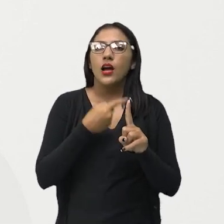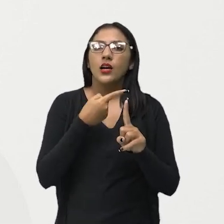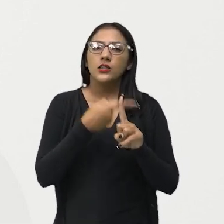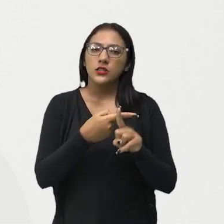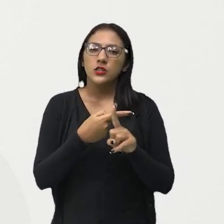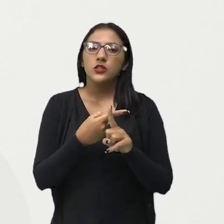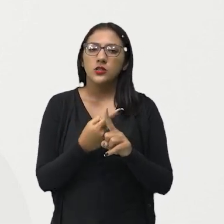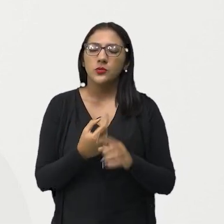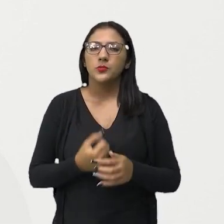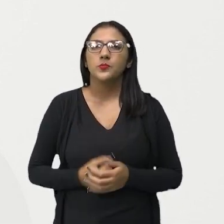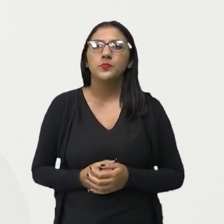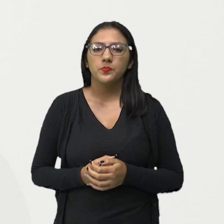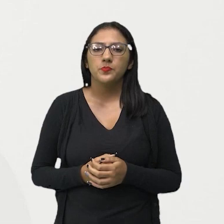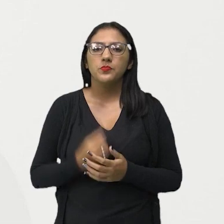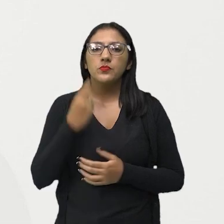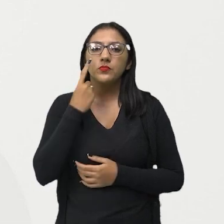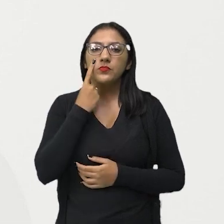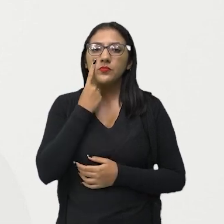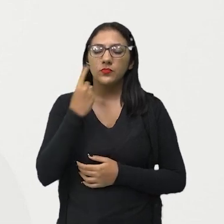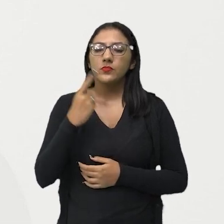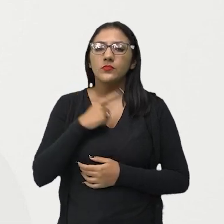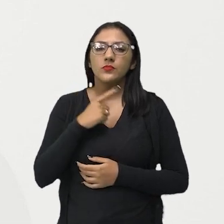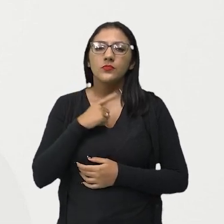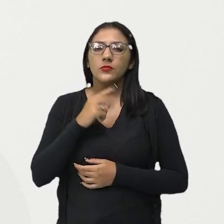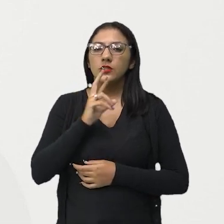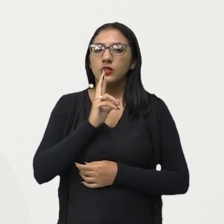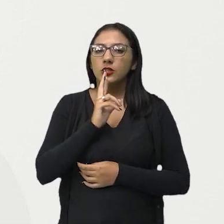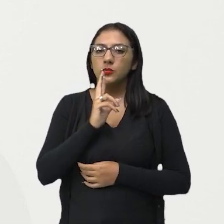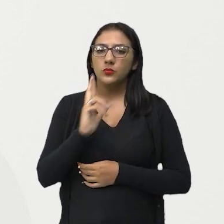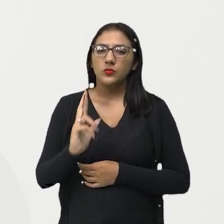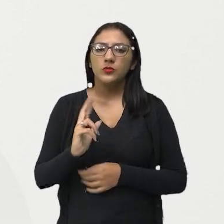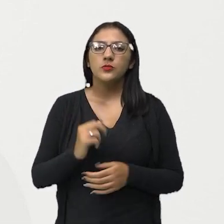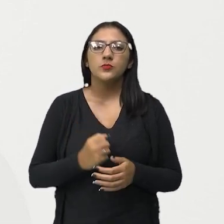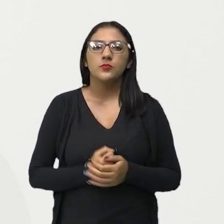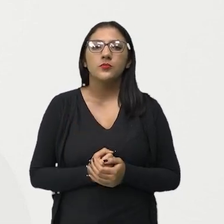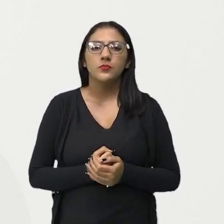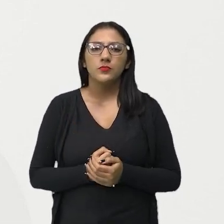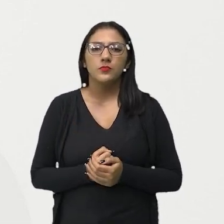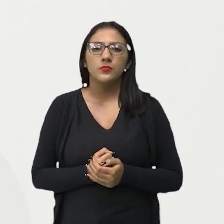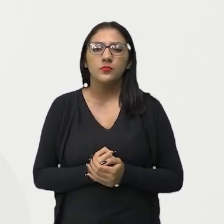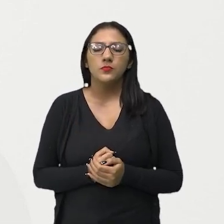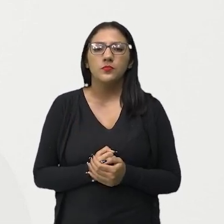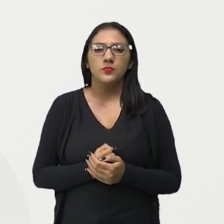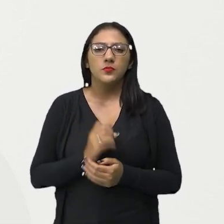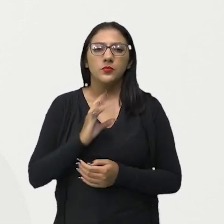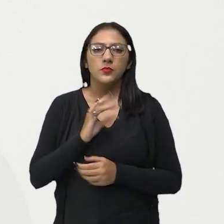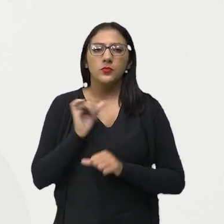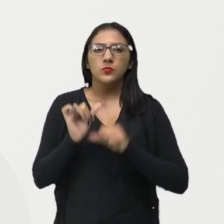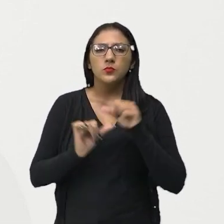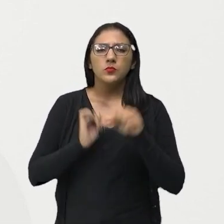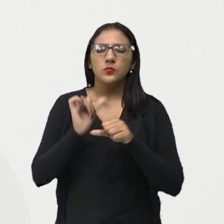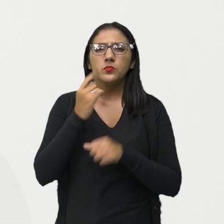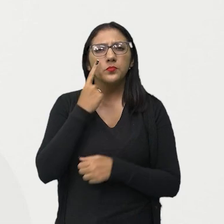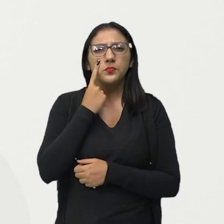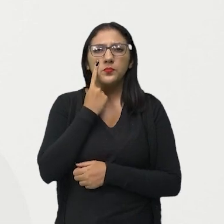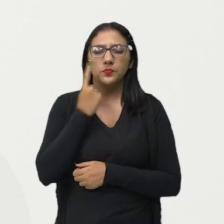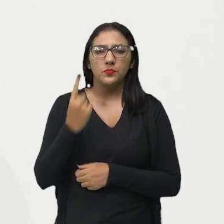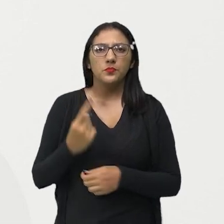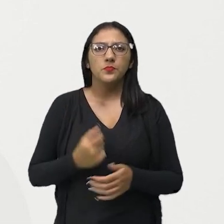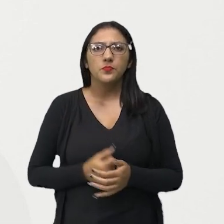a subtração. Então aqui nós temos aqui, vamos mudar aqui a nossa operação